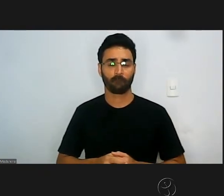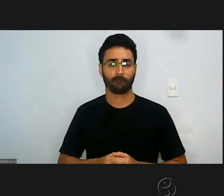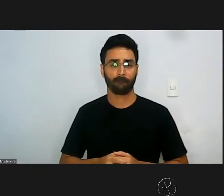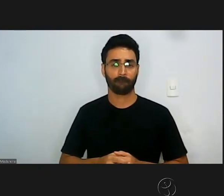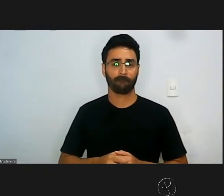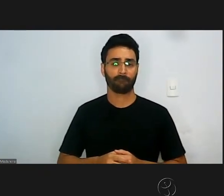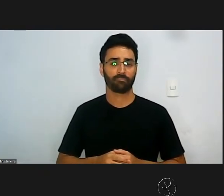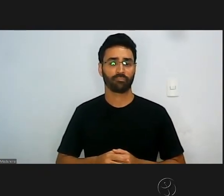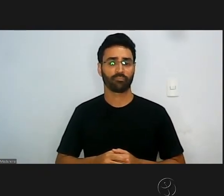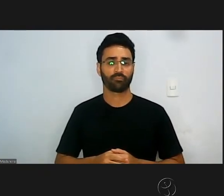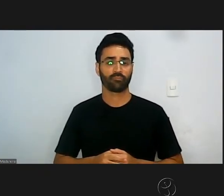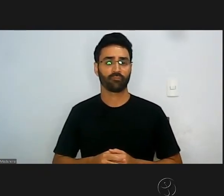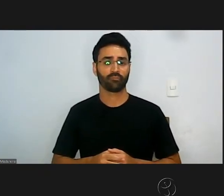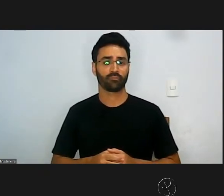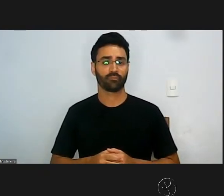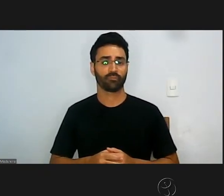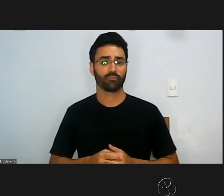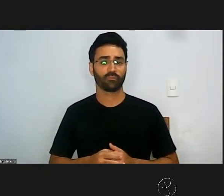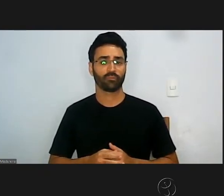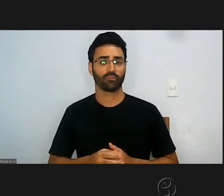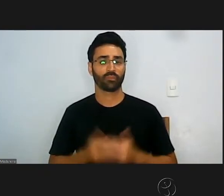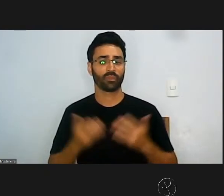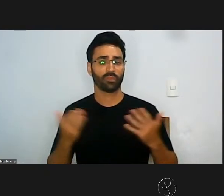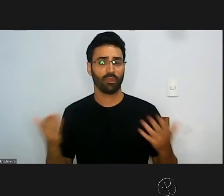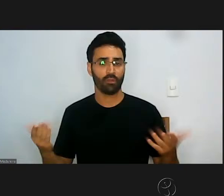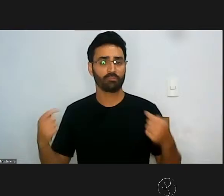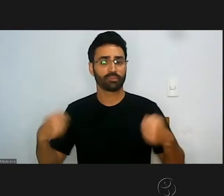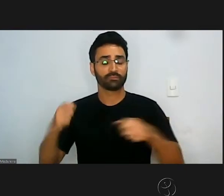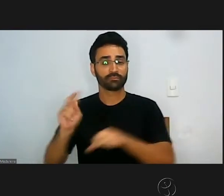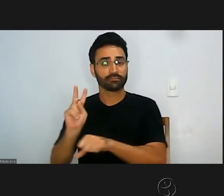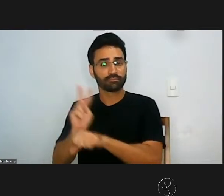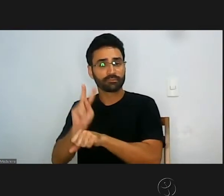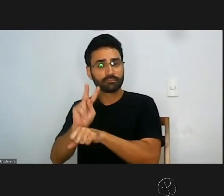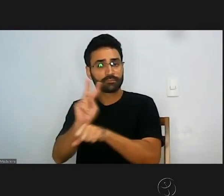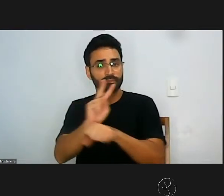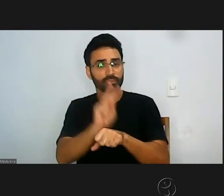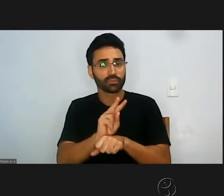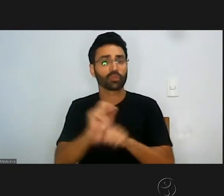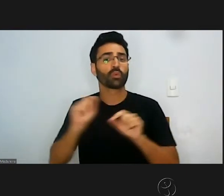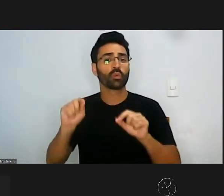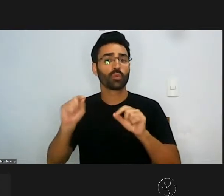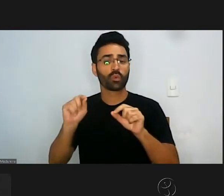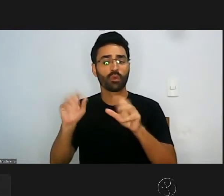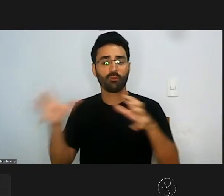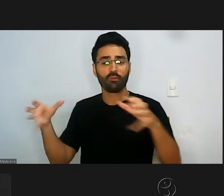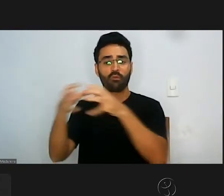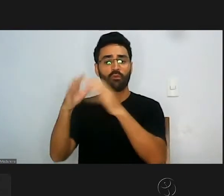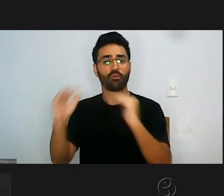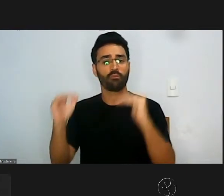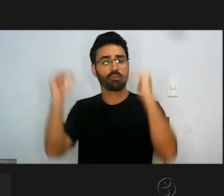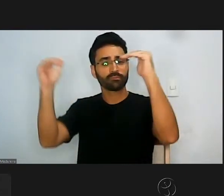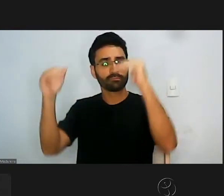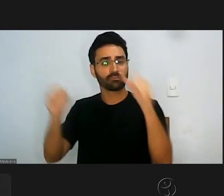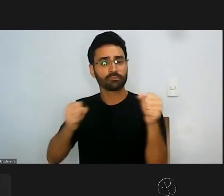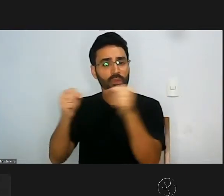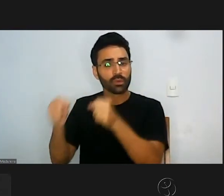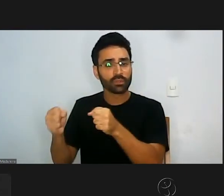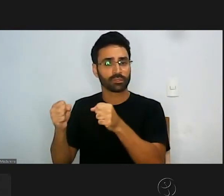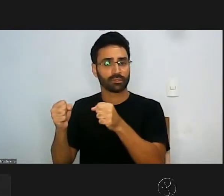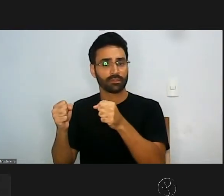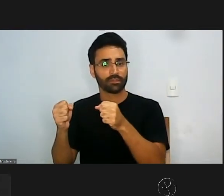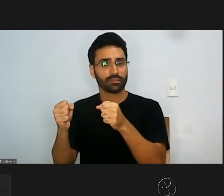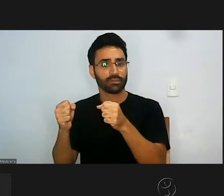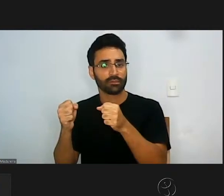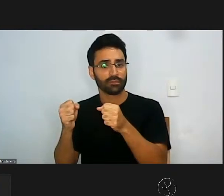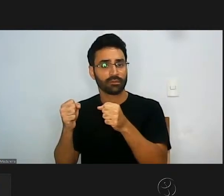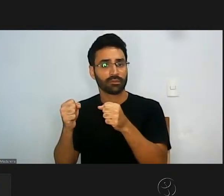Enquanto isso, protegendo cuidadosamente as forças poderosas, que são realmente